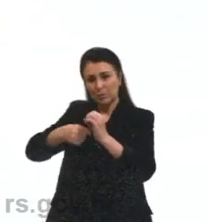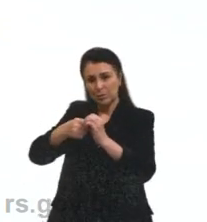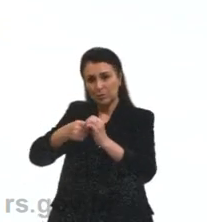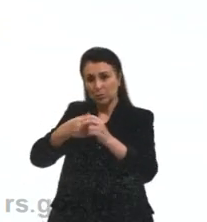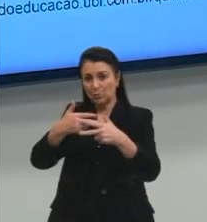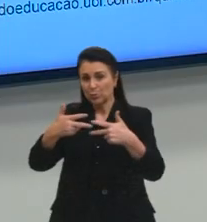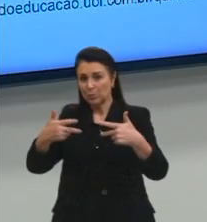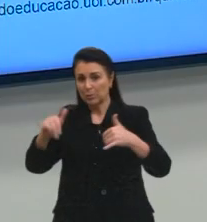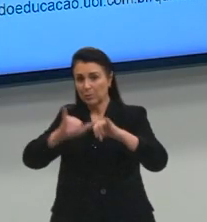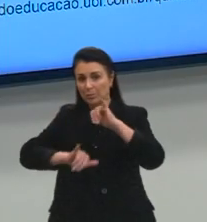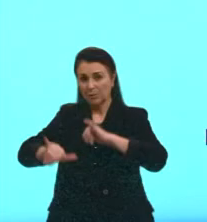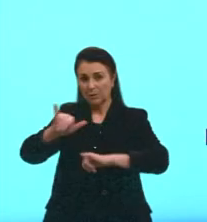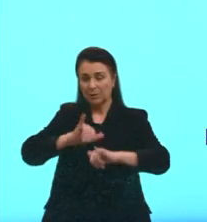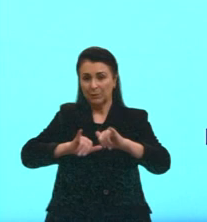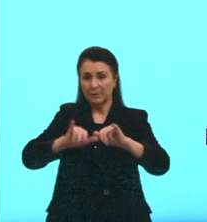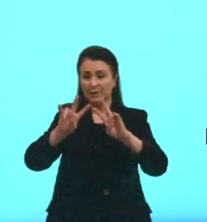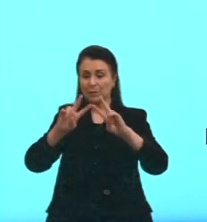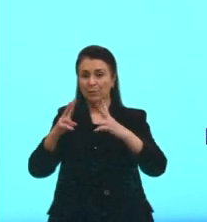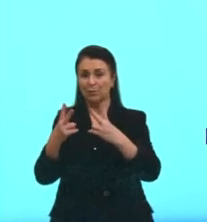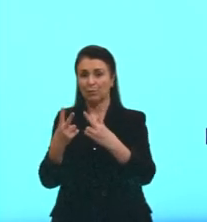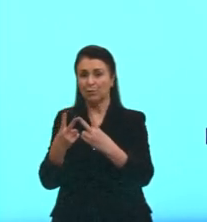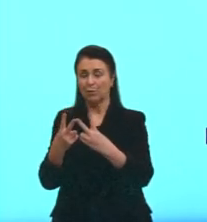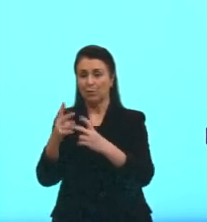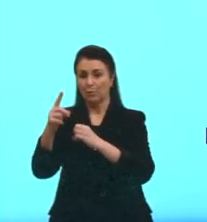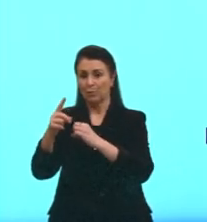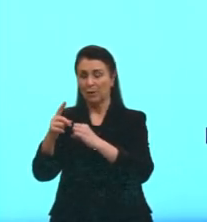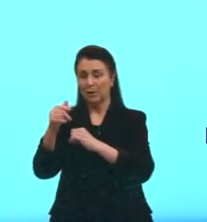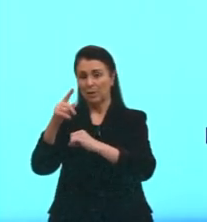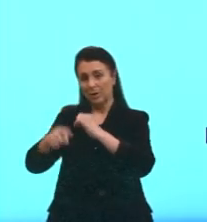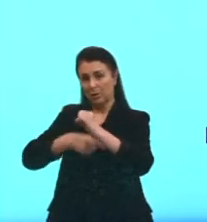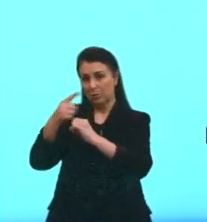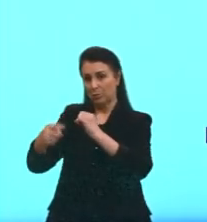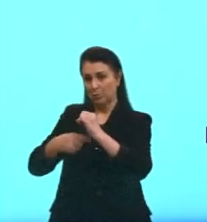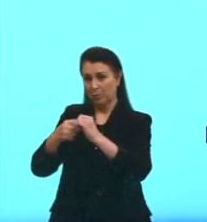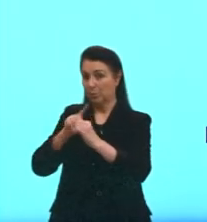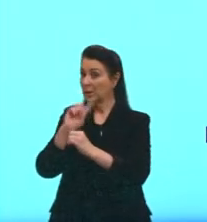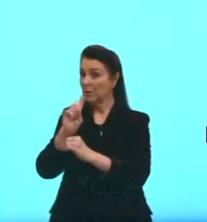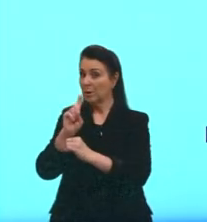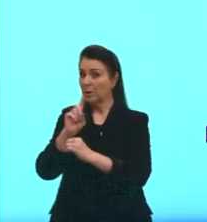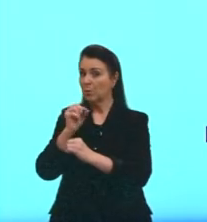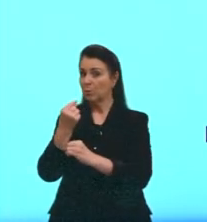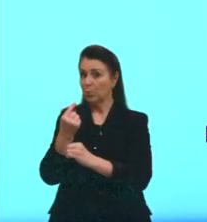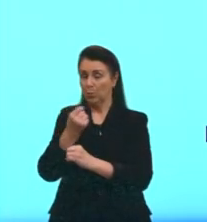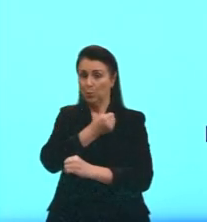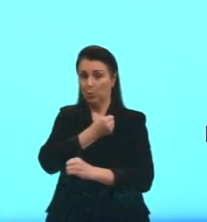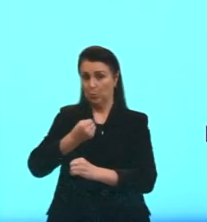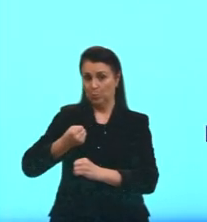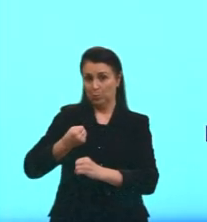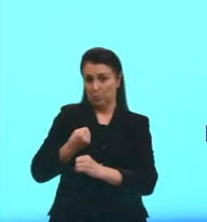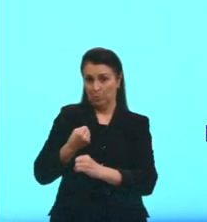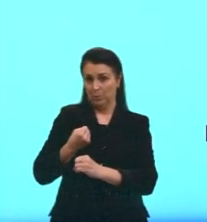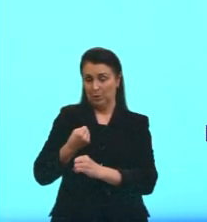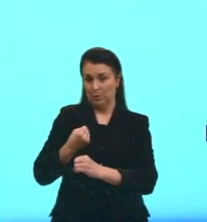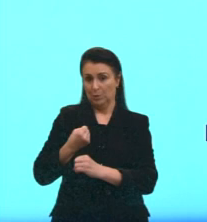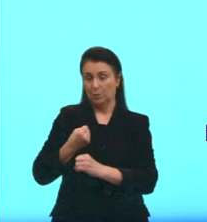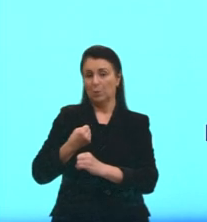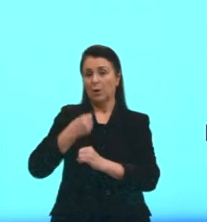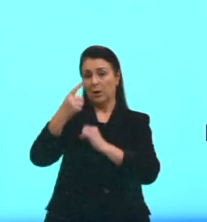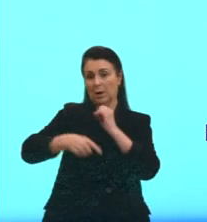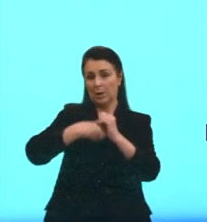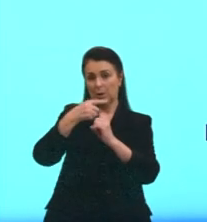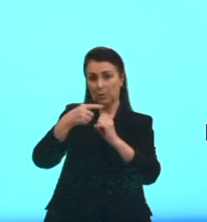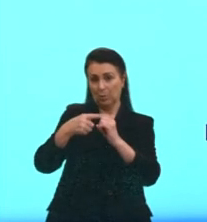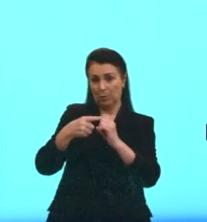químico nesse volume atômico e não apenas um átomo é super importante lembrar disso tá que volume atômico é um mol e não